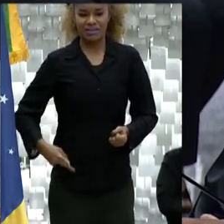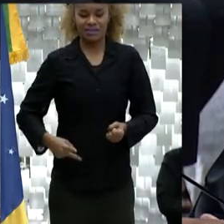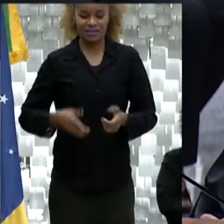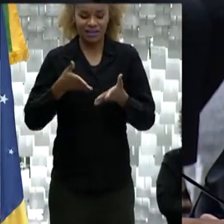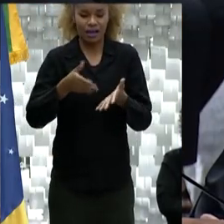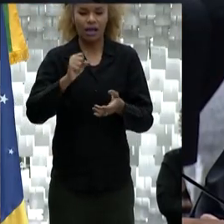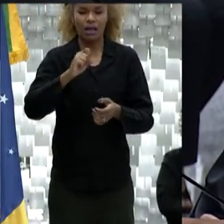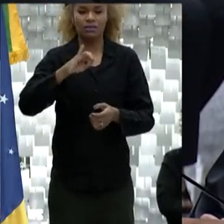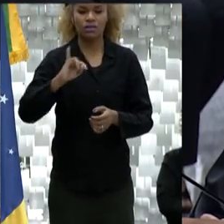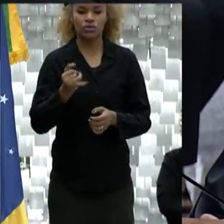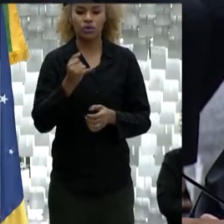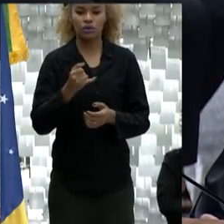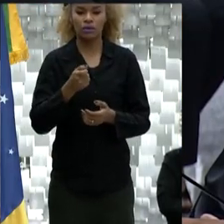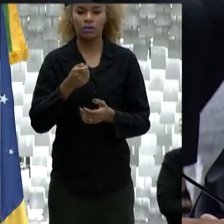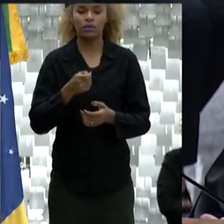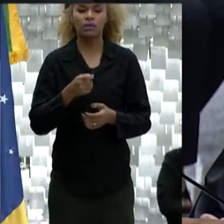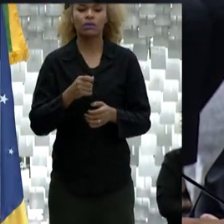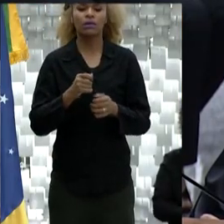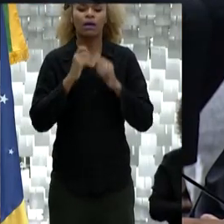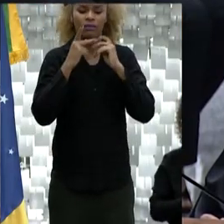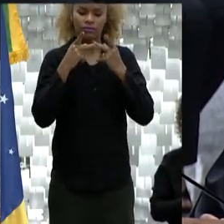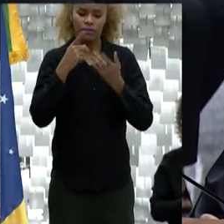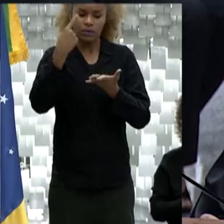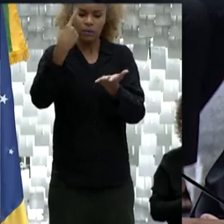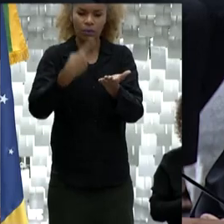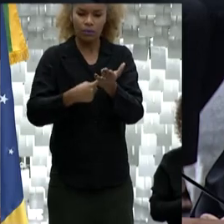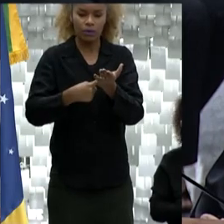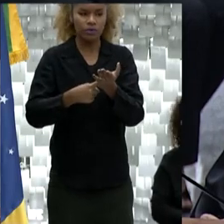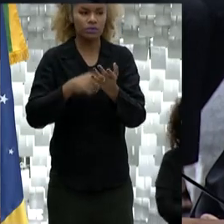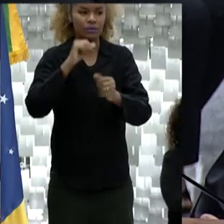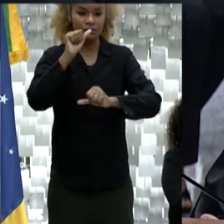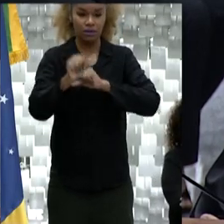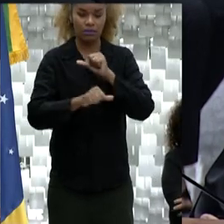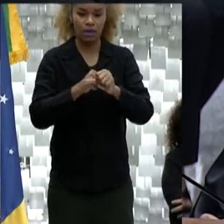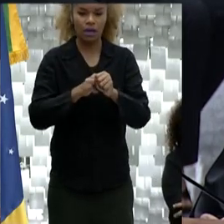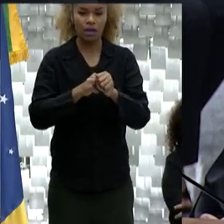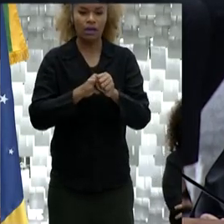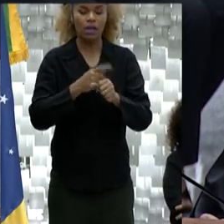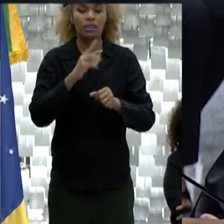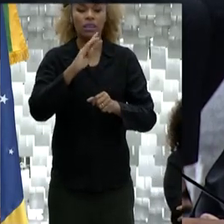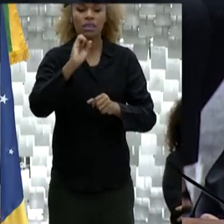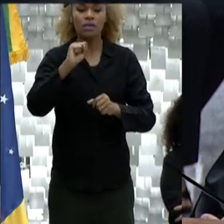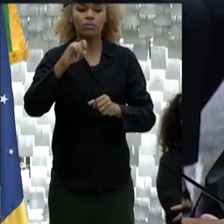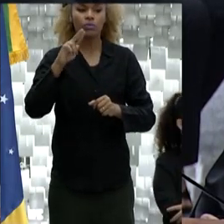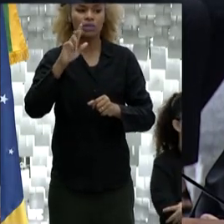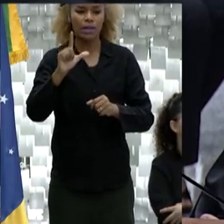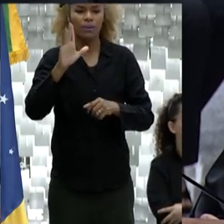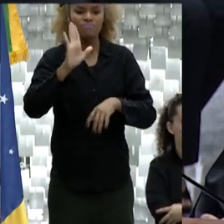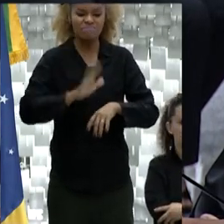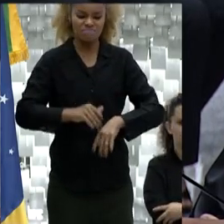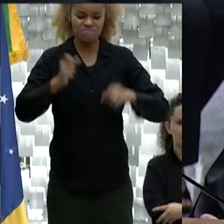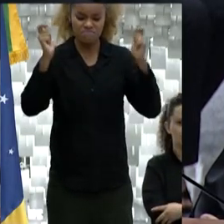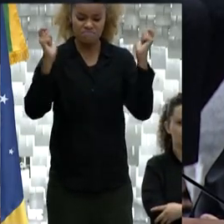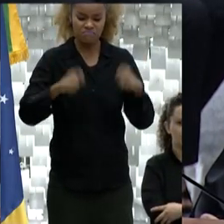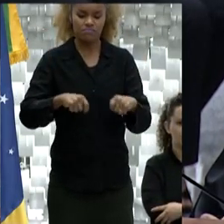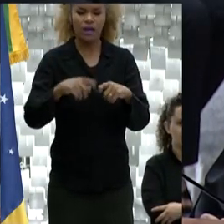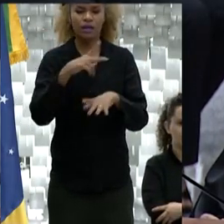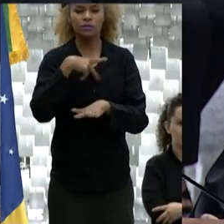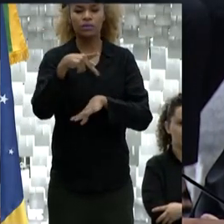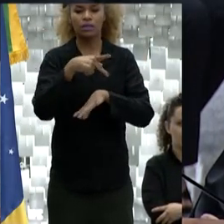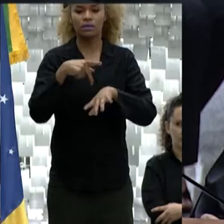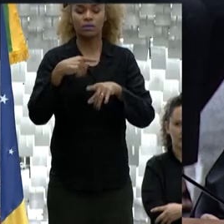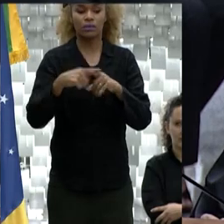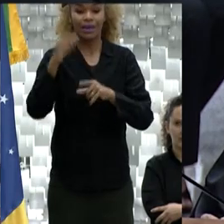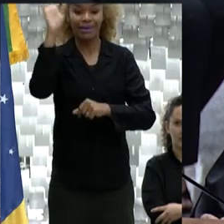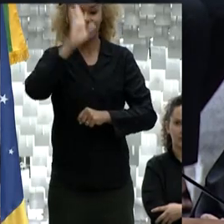casa, afirmei que trabalharia para torná-la o tribunal mais eficiente do país, pois a